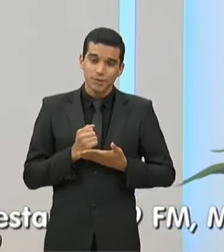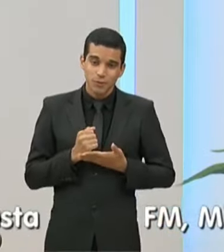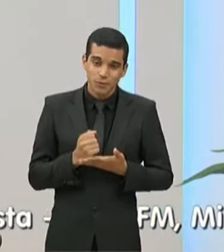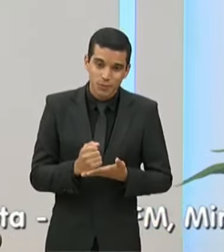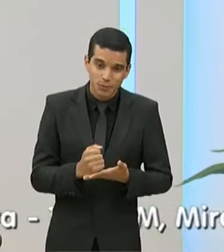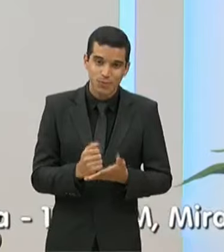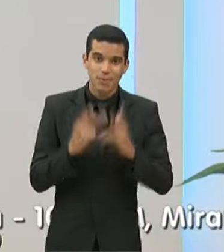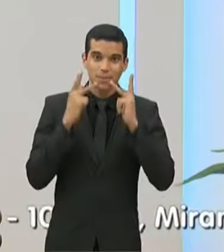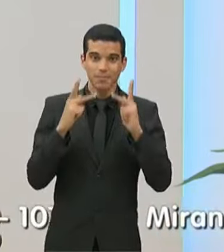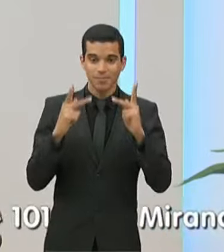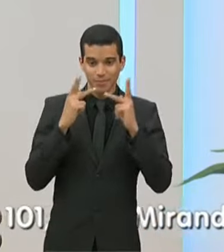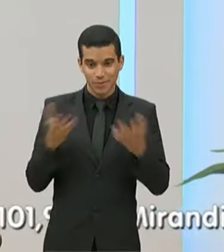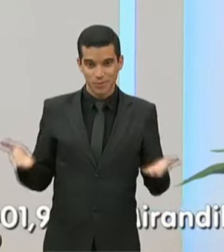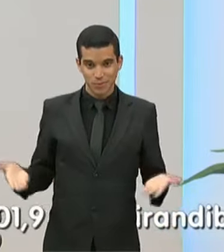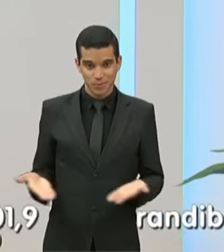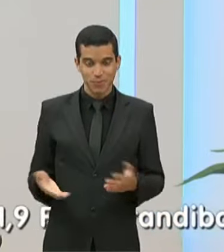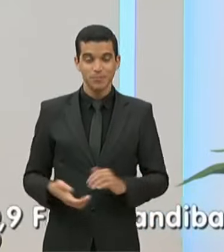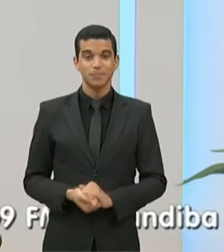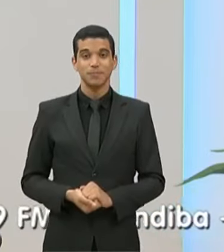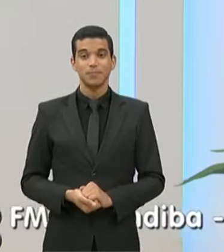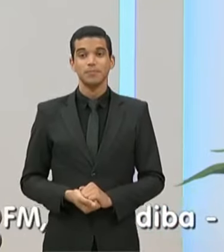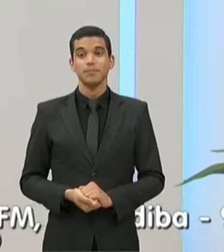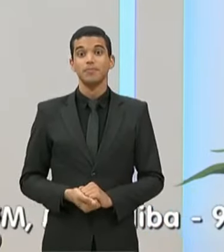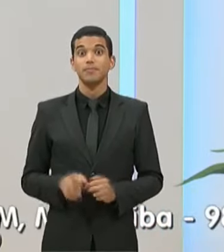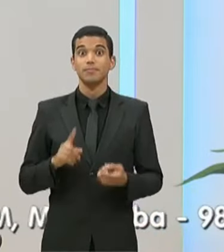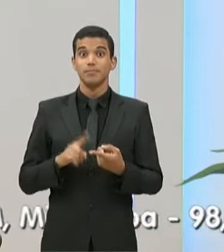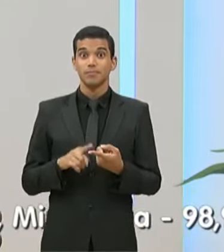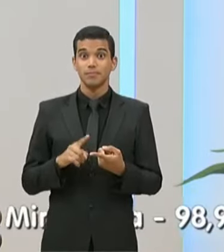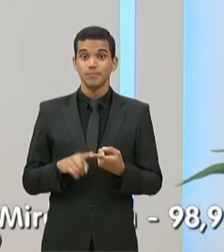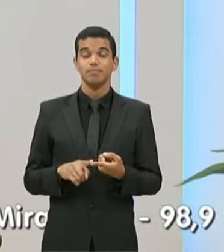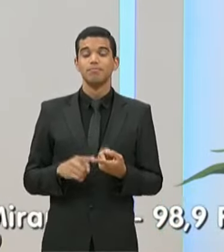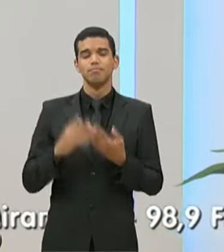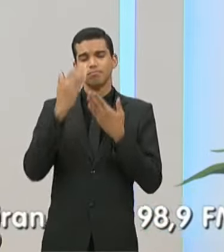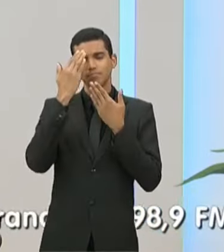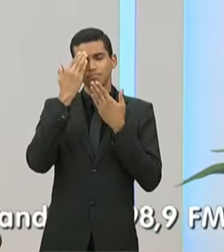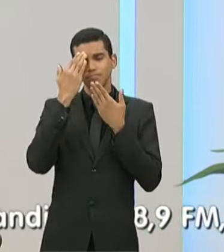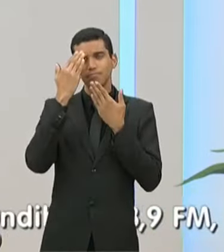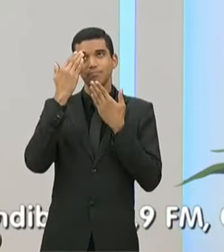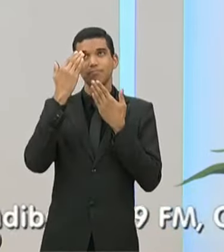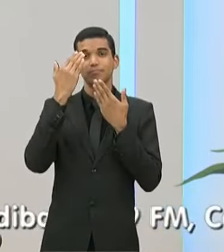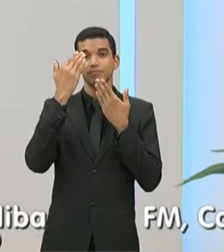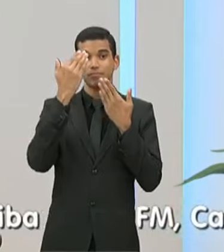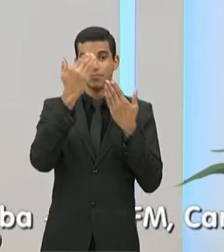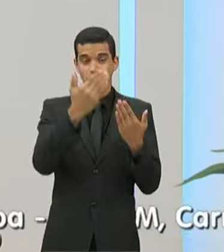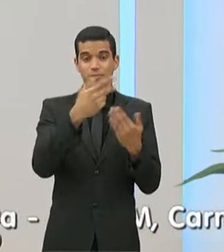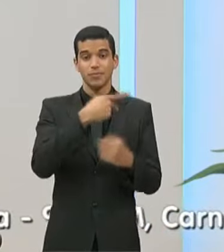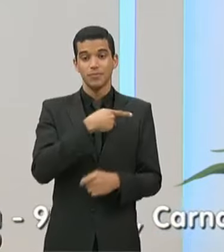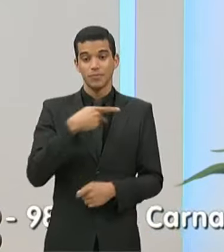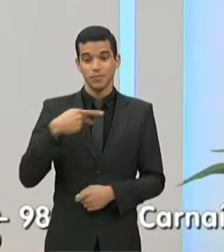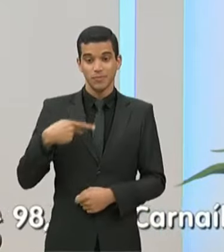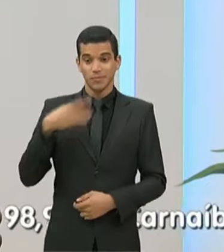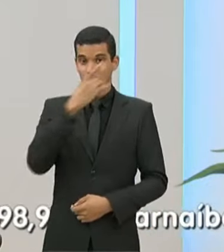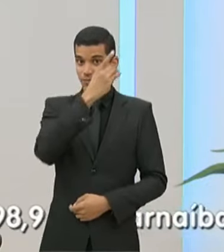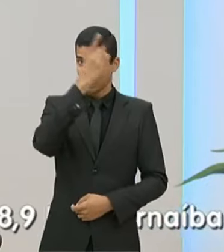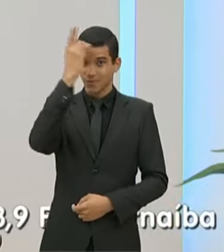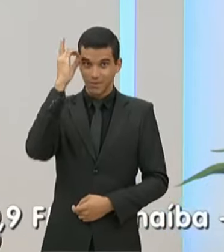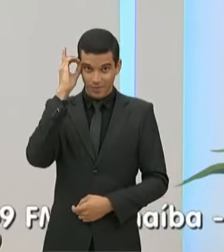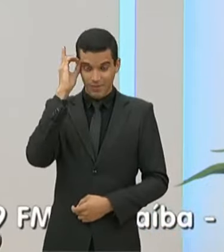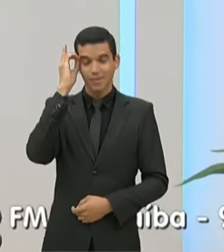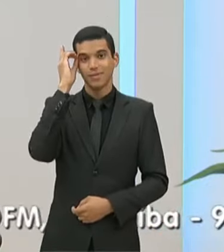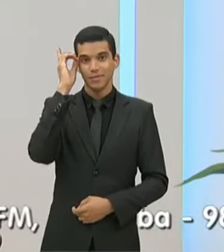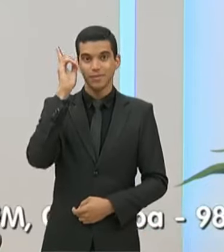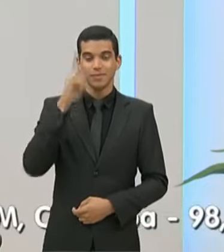cooperação nessa grandiosa obra. Também manifestando a nossa gratidão ao nosso querido pastor presidente, que é